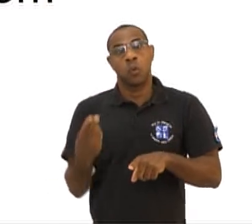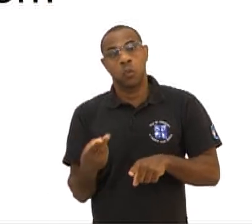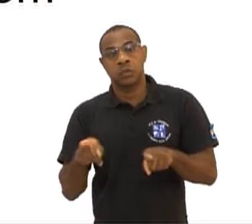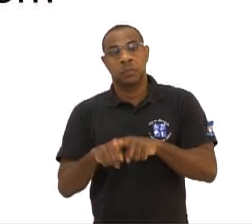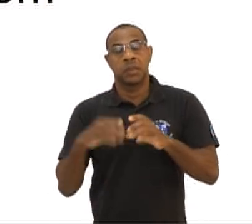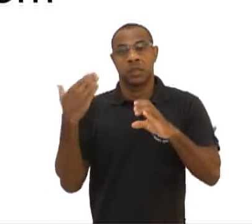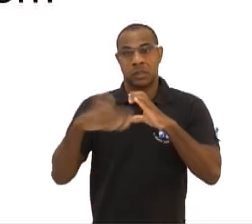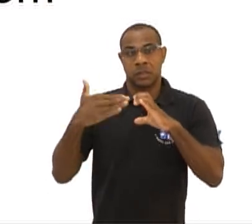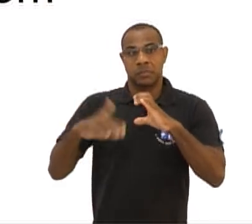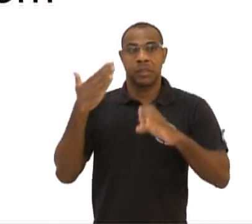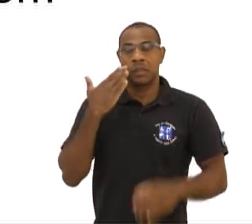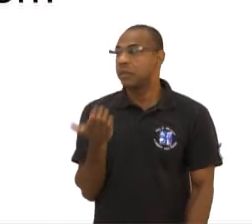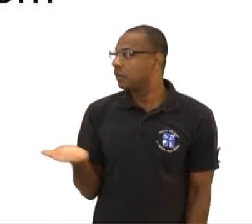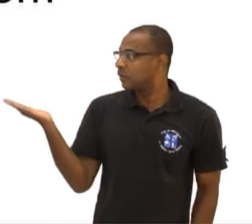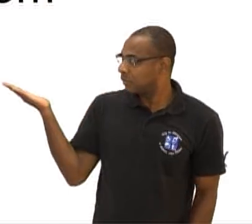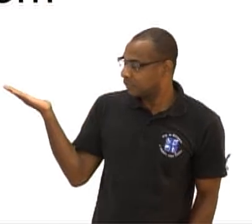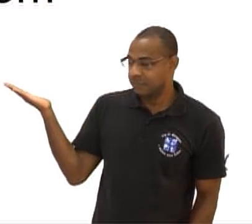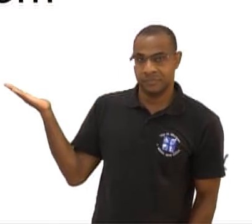o e-mail